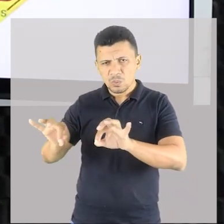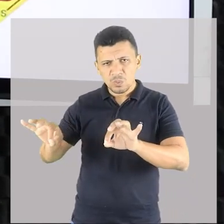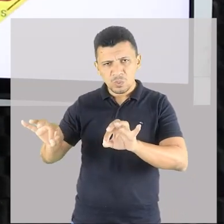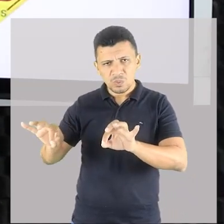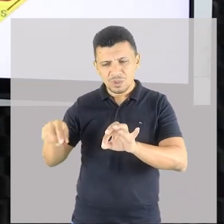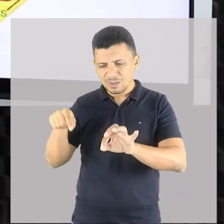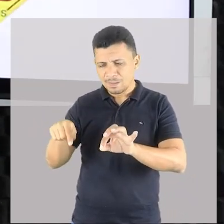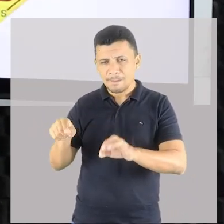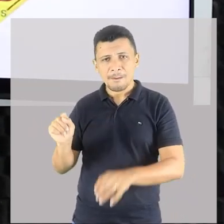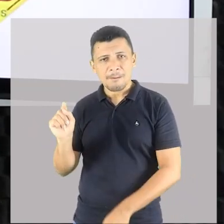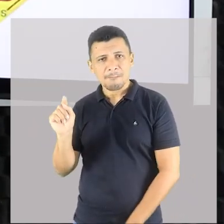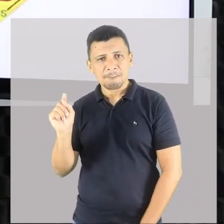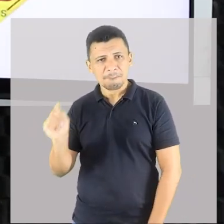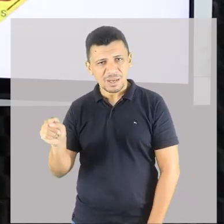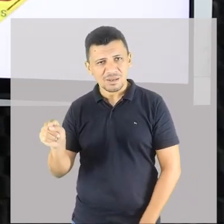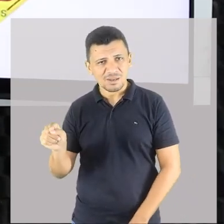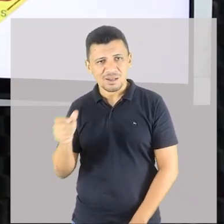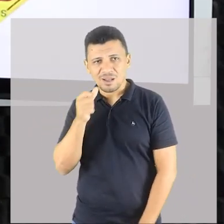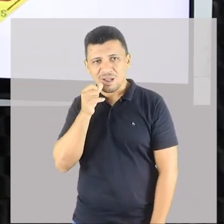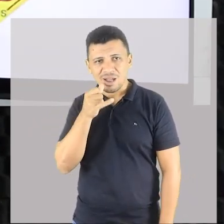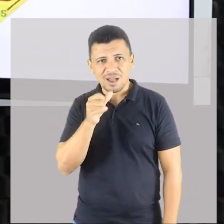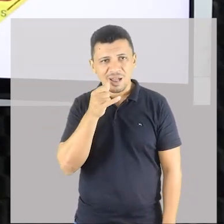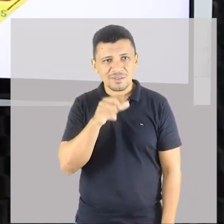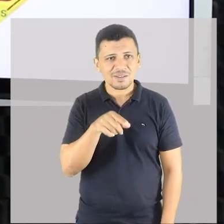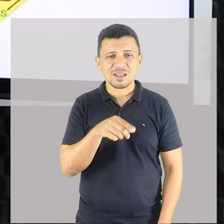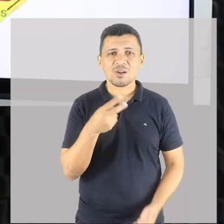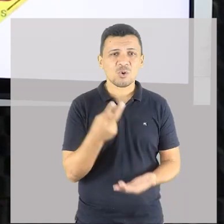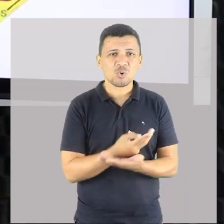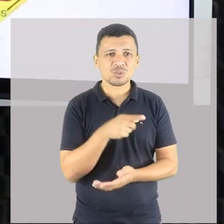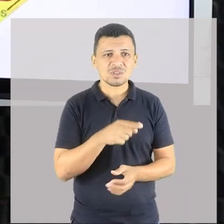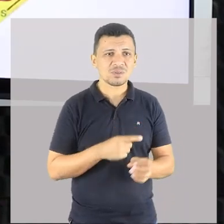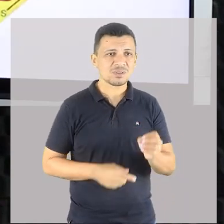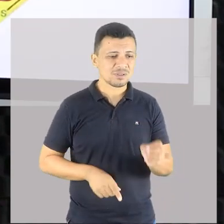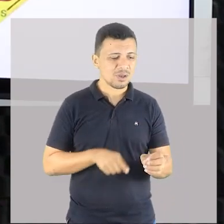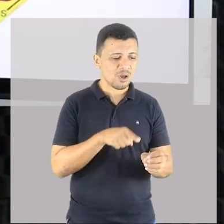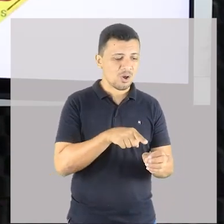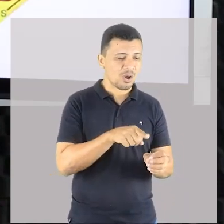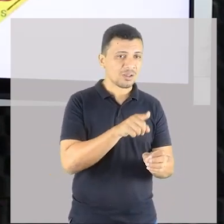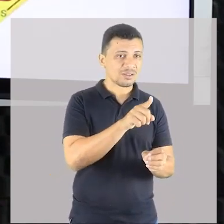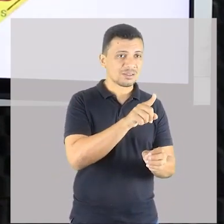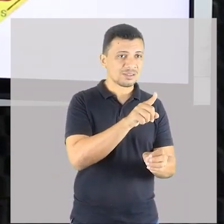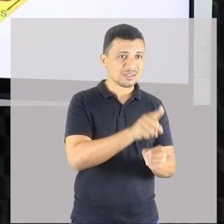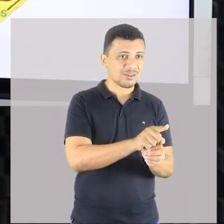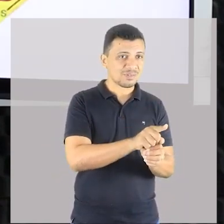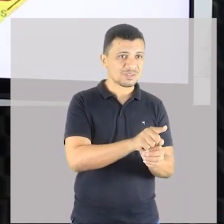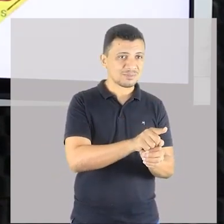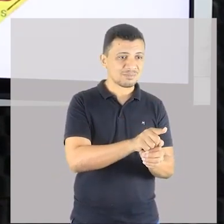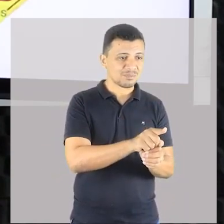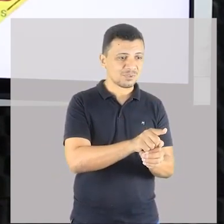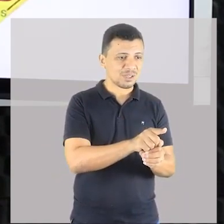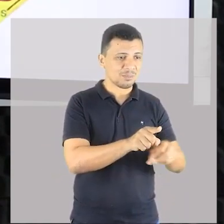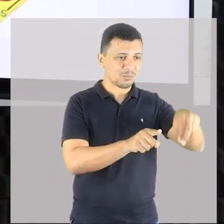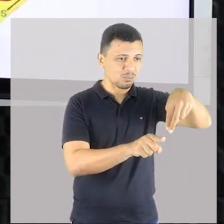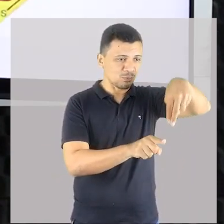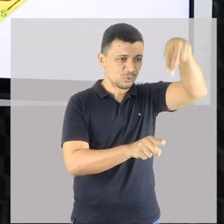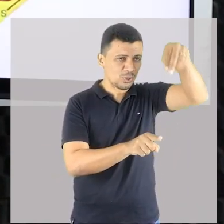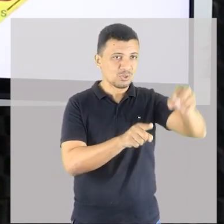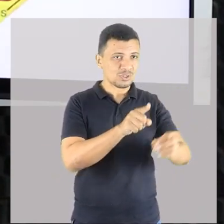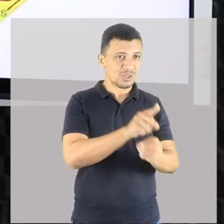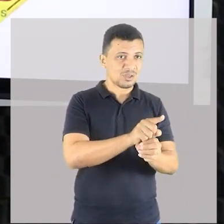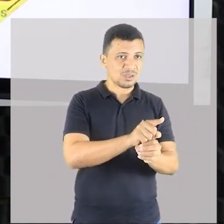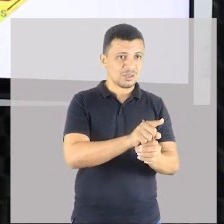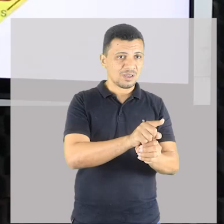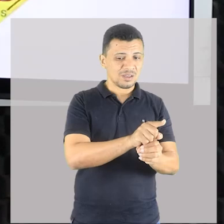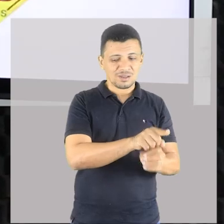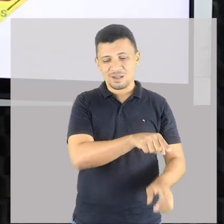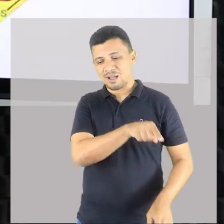que passou uma corrente, olha o que aconteceu com a bússola, olha como ela estava, olha como aconteceu. Ela estava assim, ela girou,